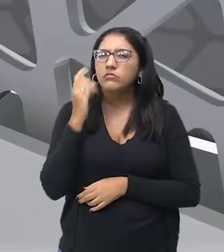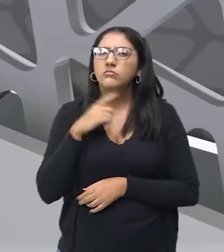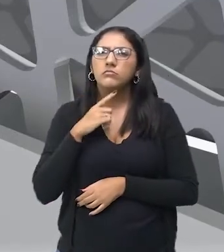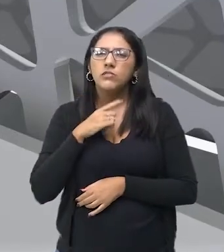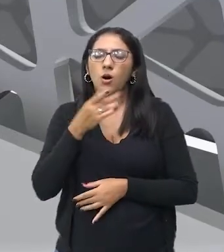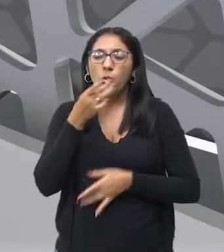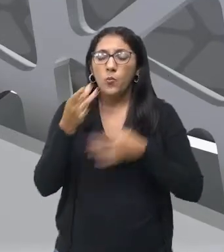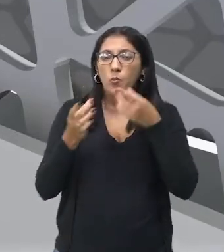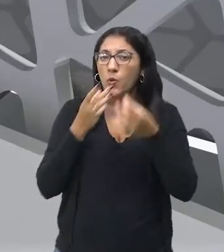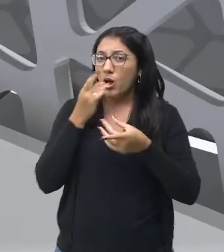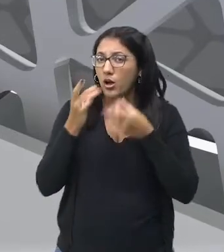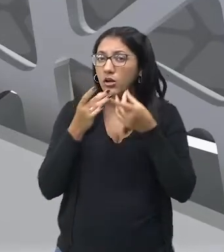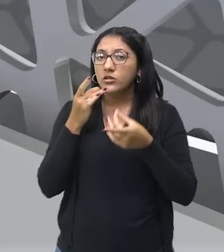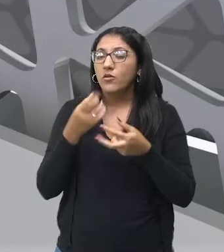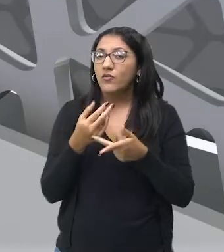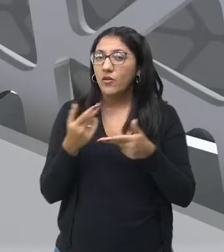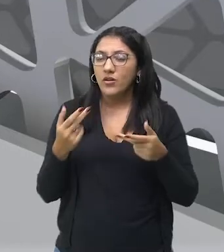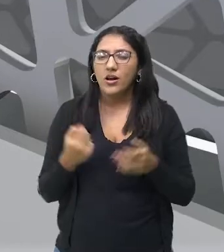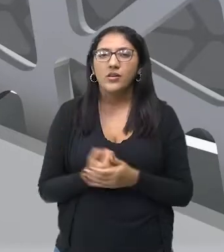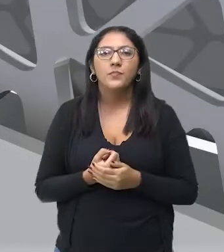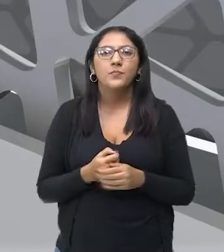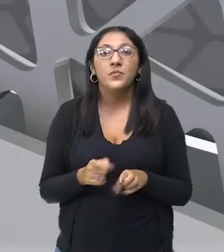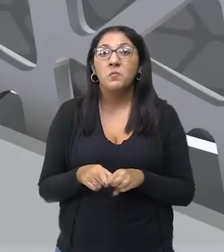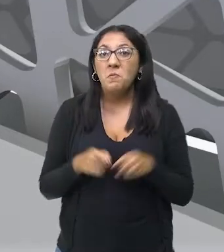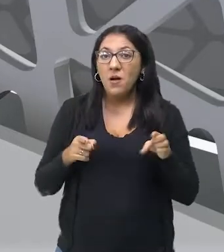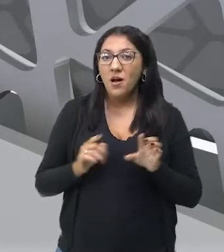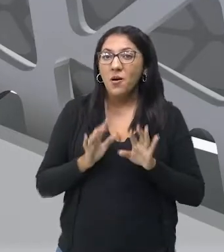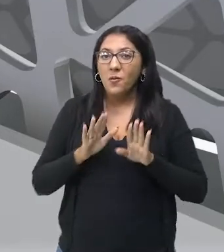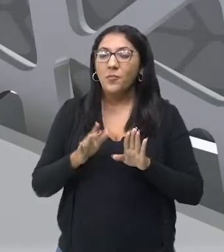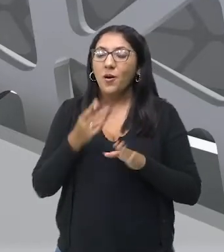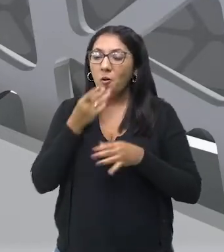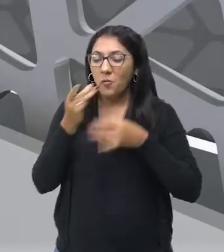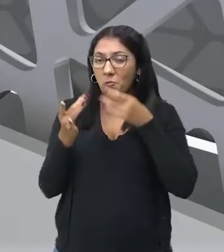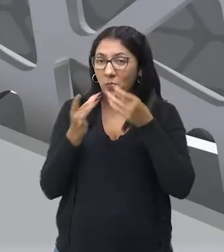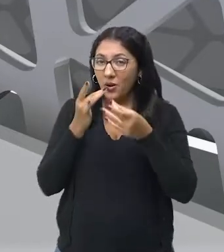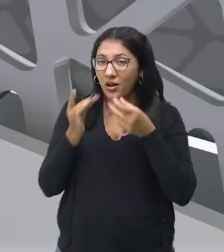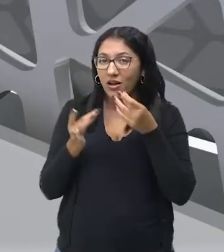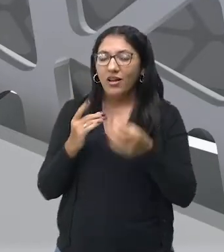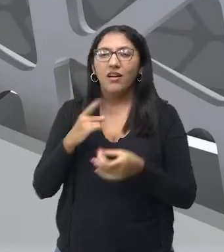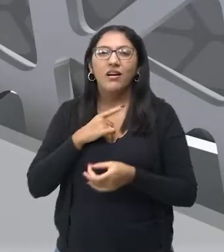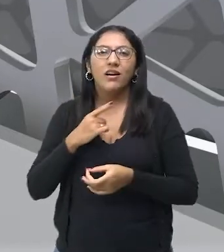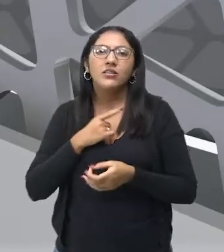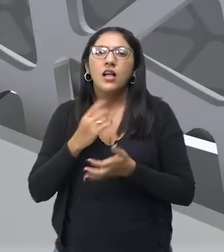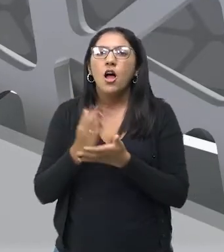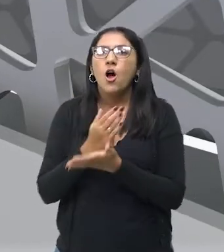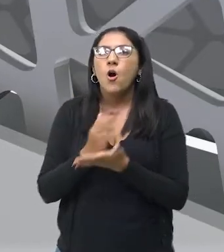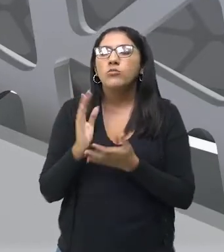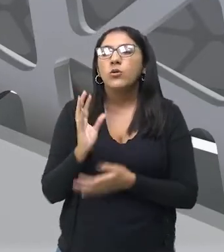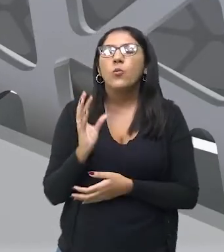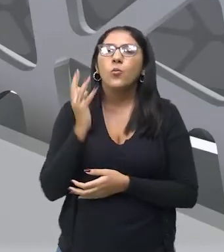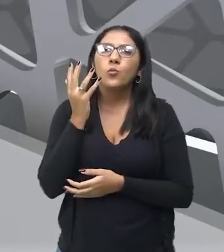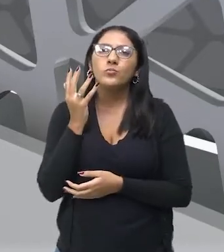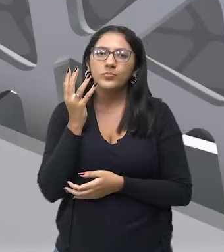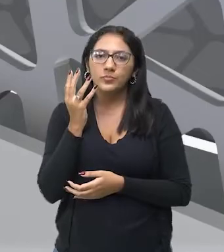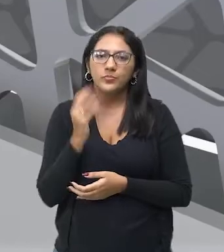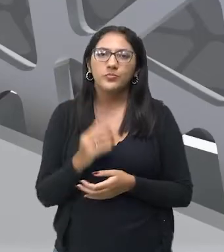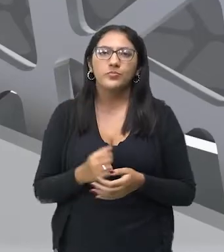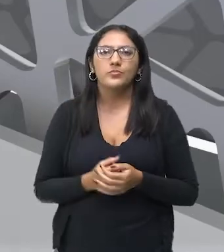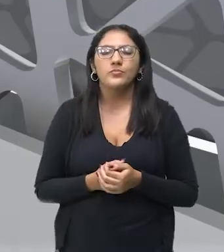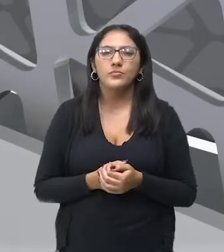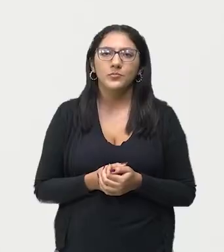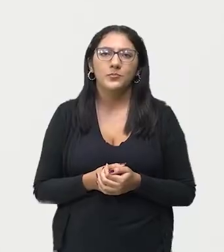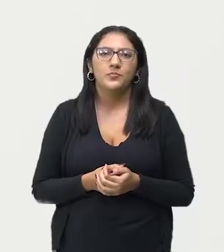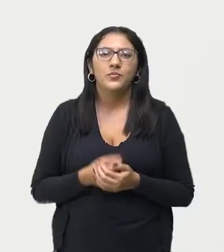aí opiniões, mas essas opiniões são colocadas a partir de algum fato ocorrido. Então